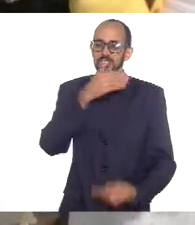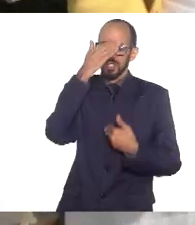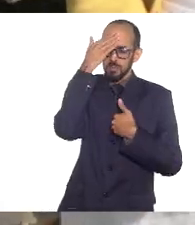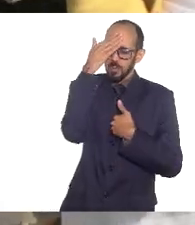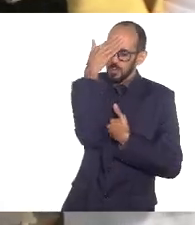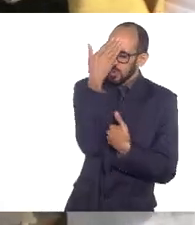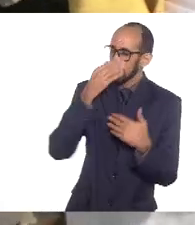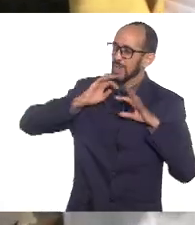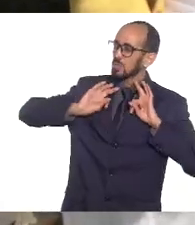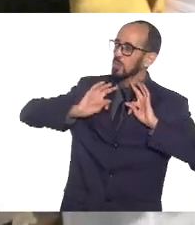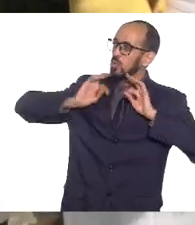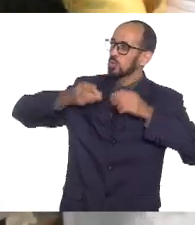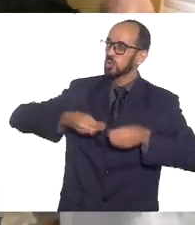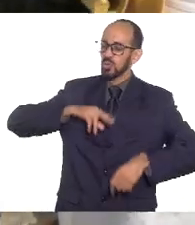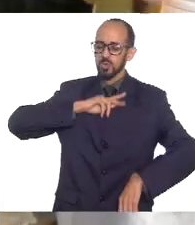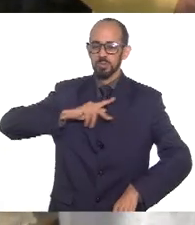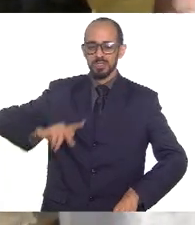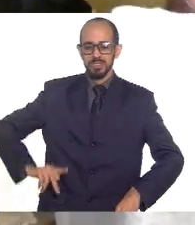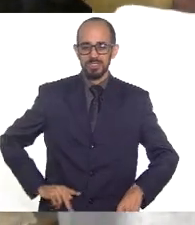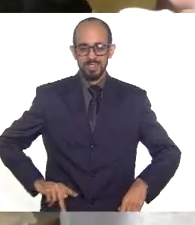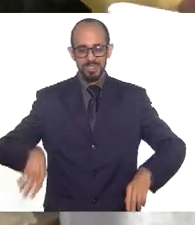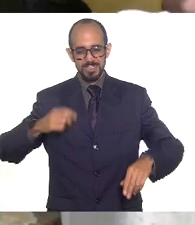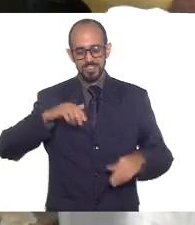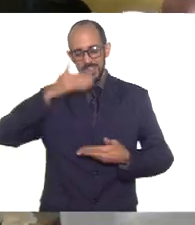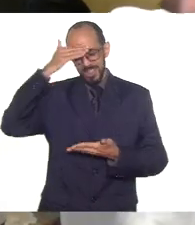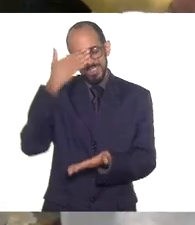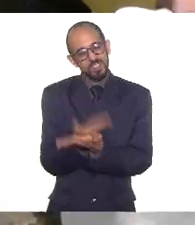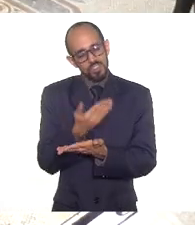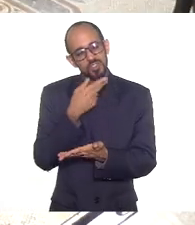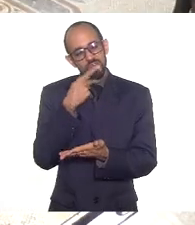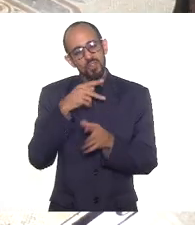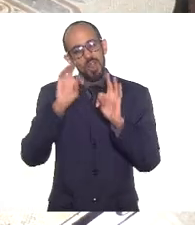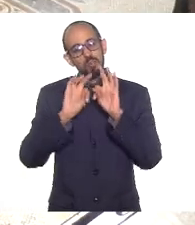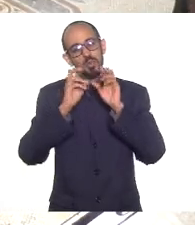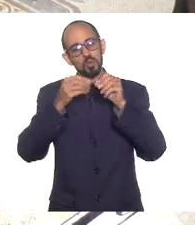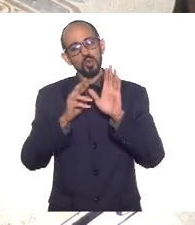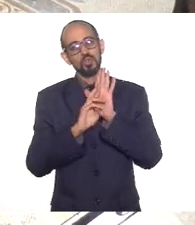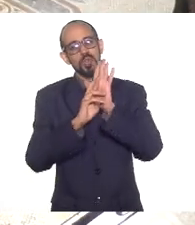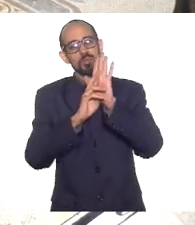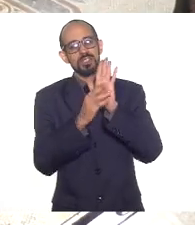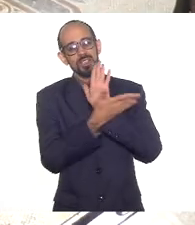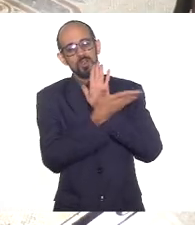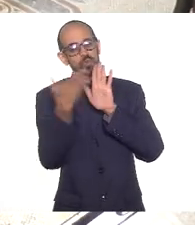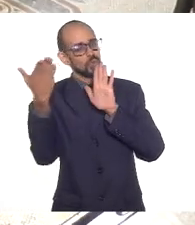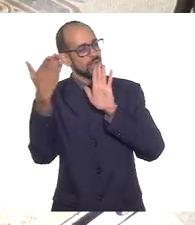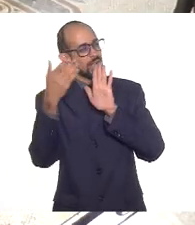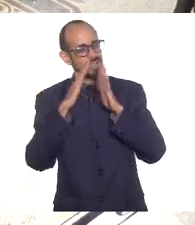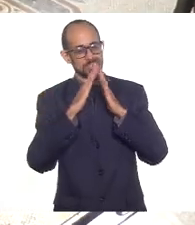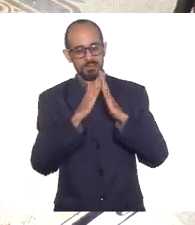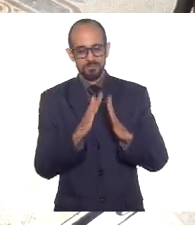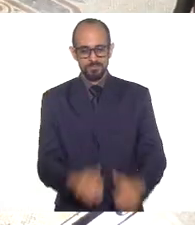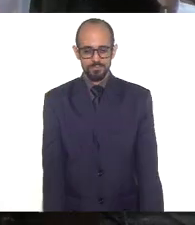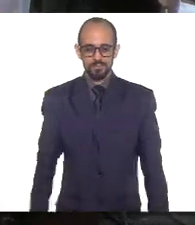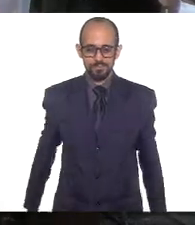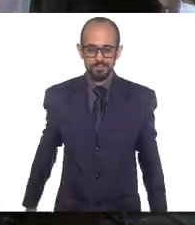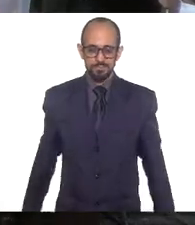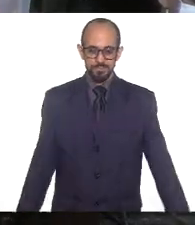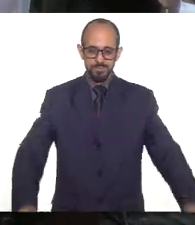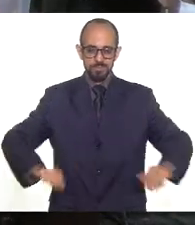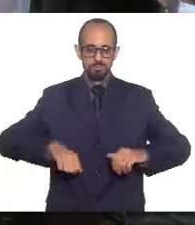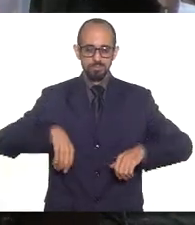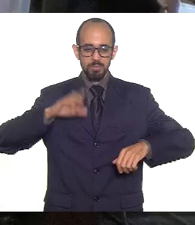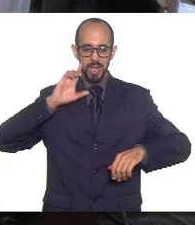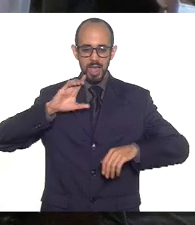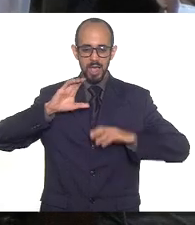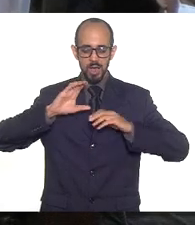obrigada por tudo Presidente e acredito que falo por todos e e pela comissão